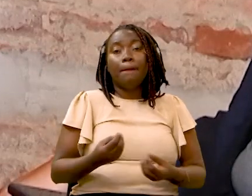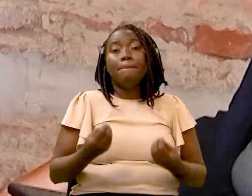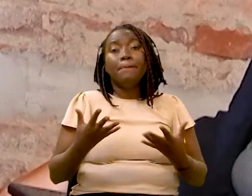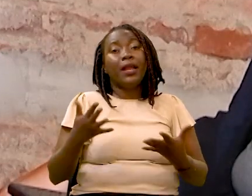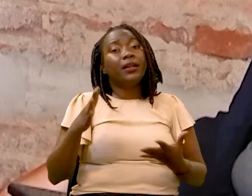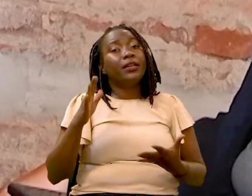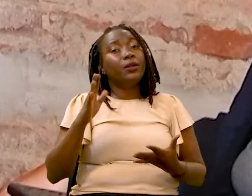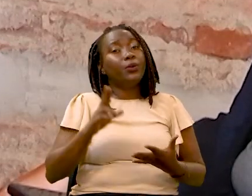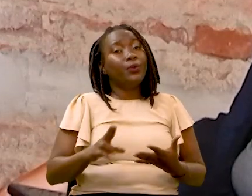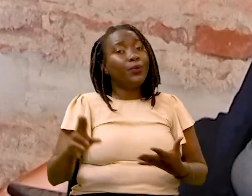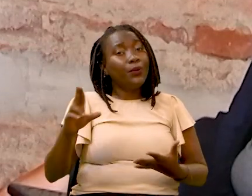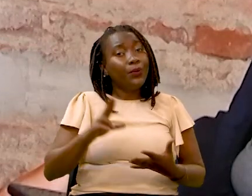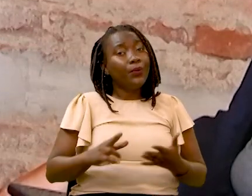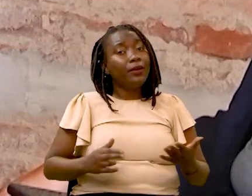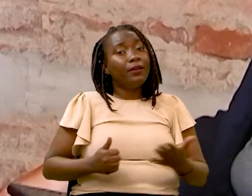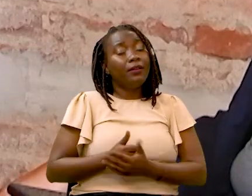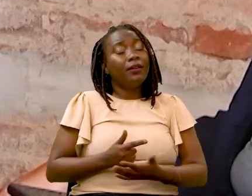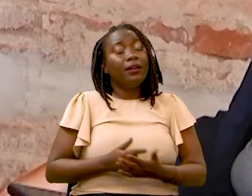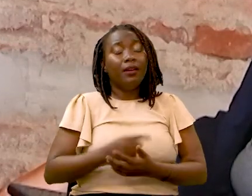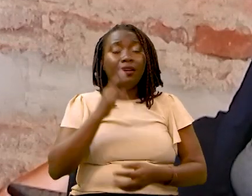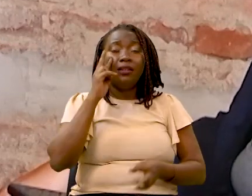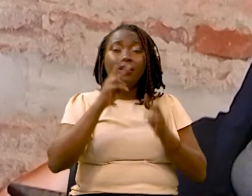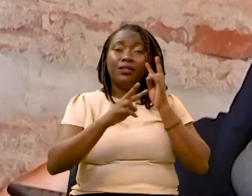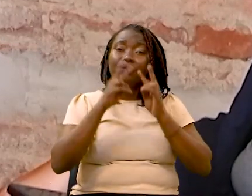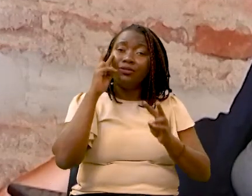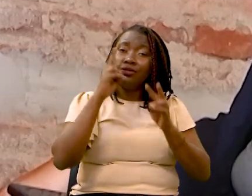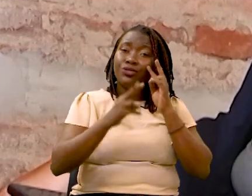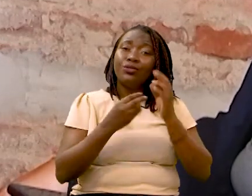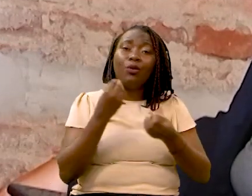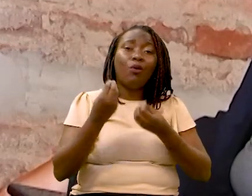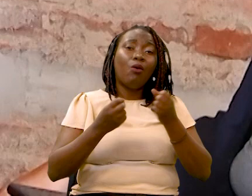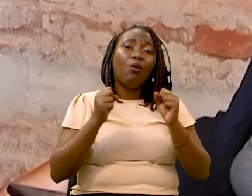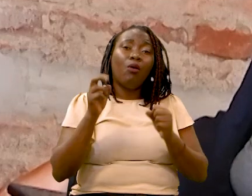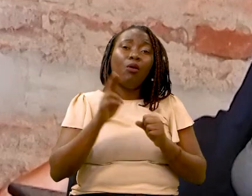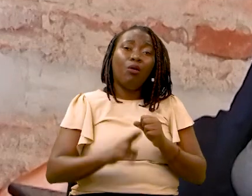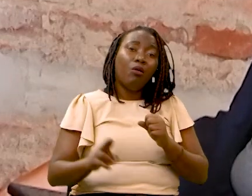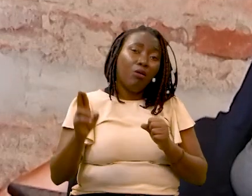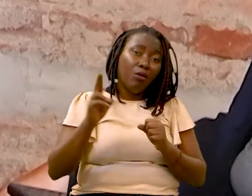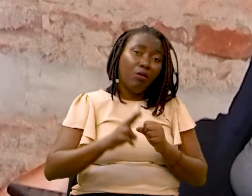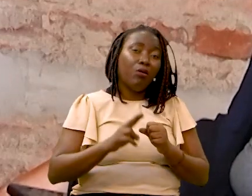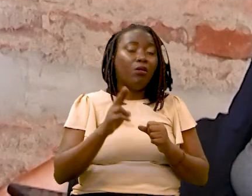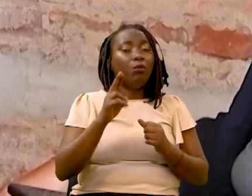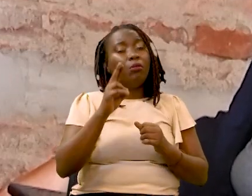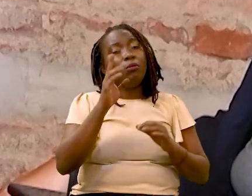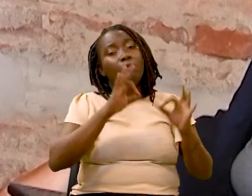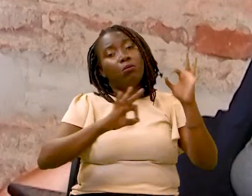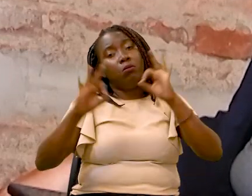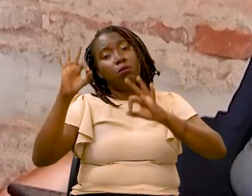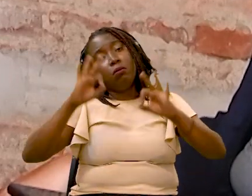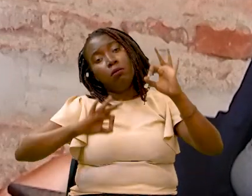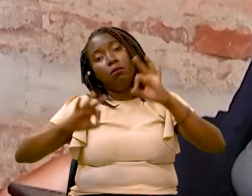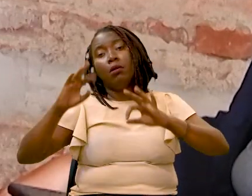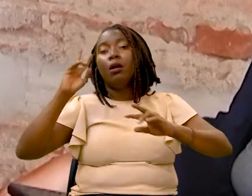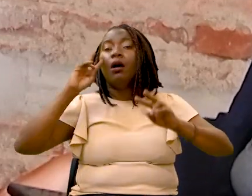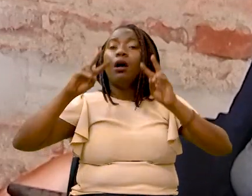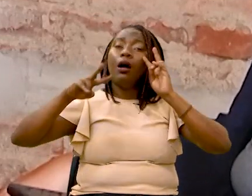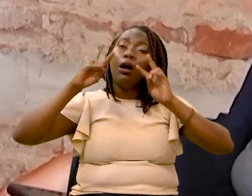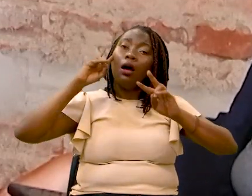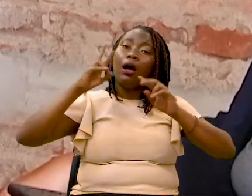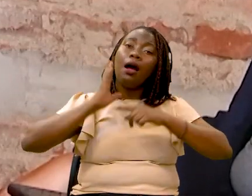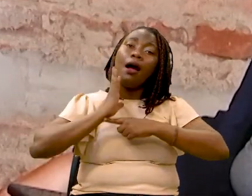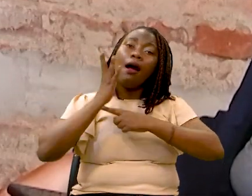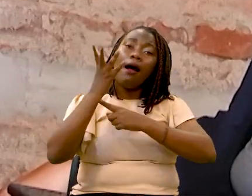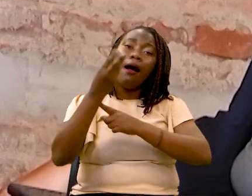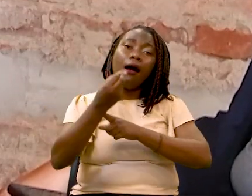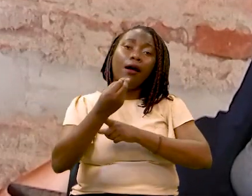das mostras para que o cliente enxergue essa arte, como ele pode usar na decoração, ele enxergue